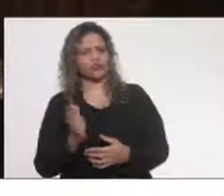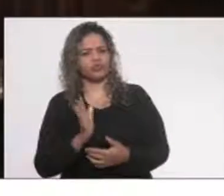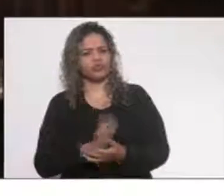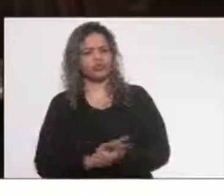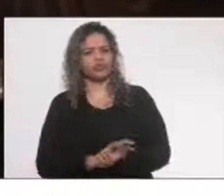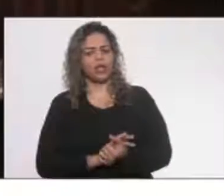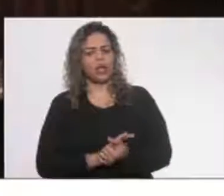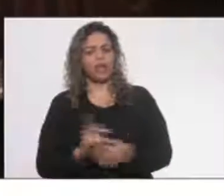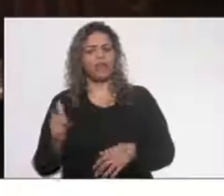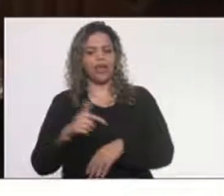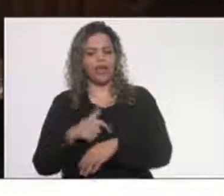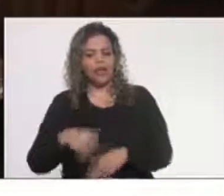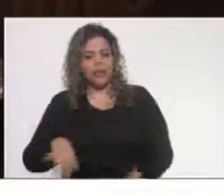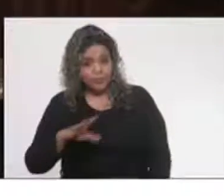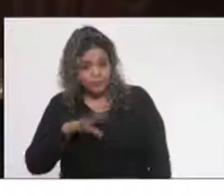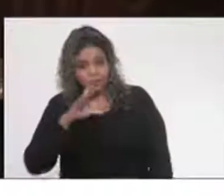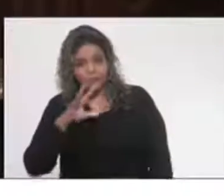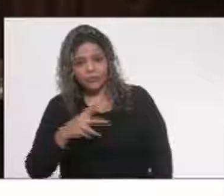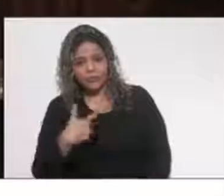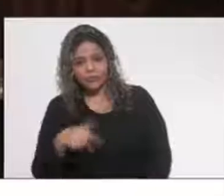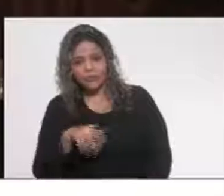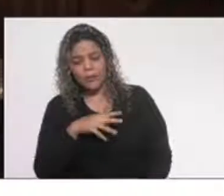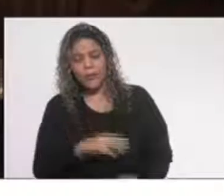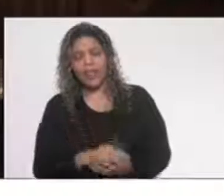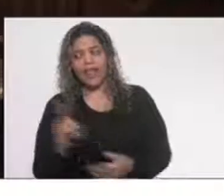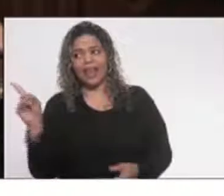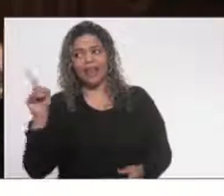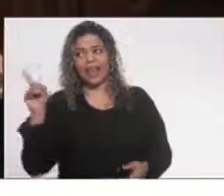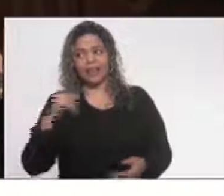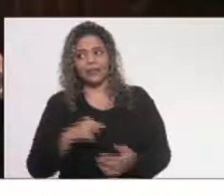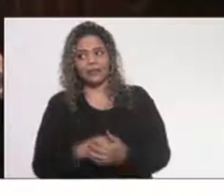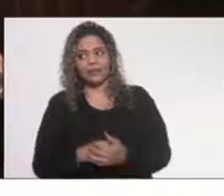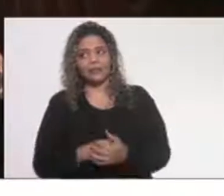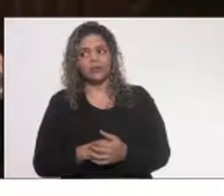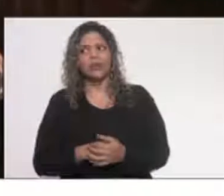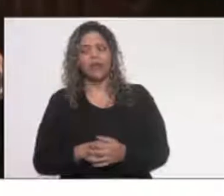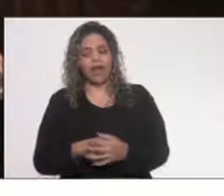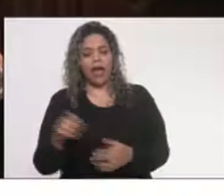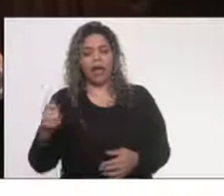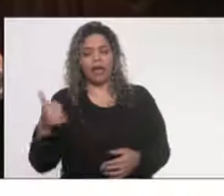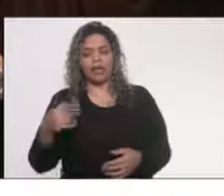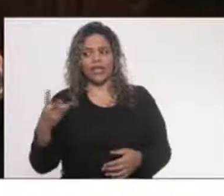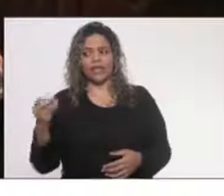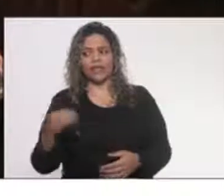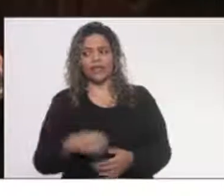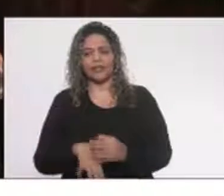o desprazer de ler o jornal hoje e ver o ataque